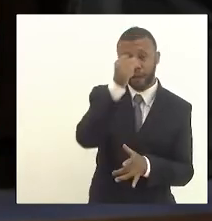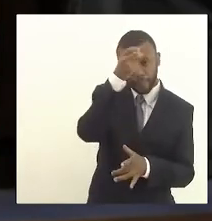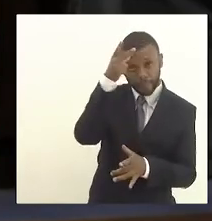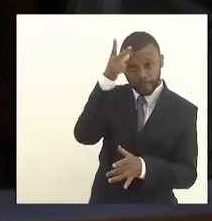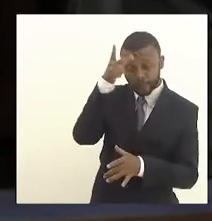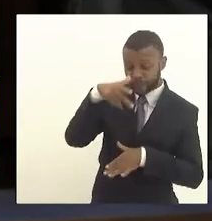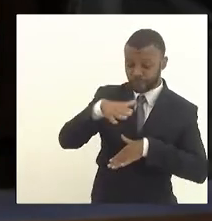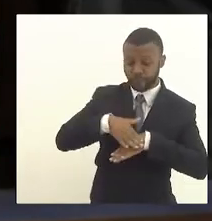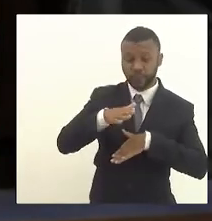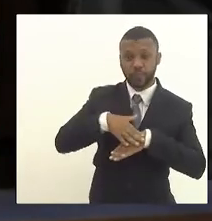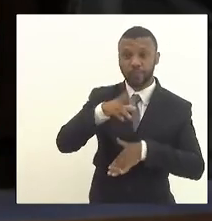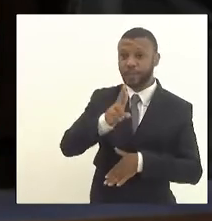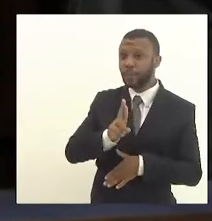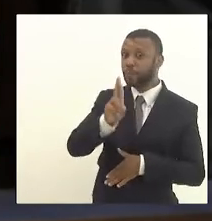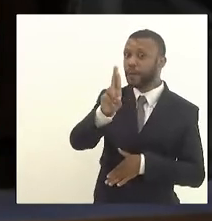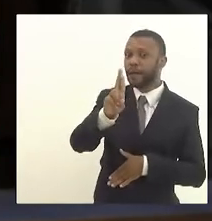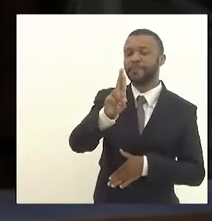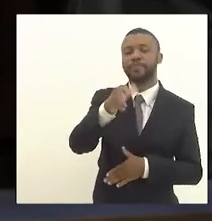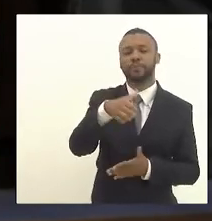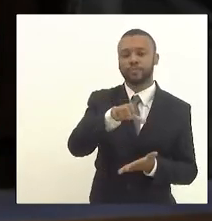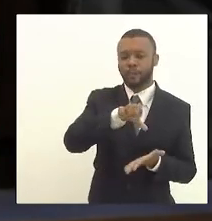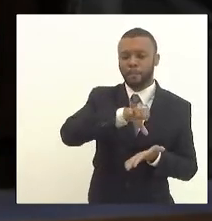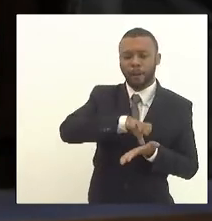dona dos equipamentos